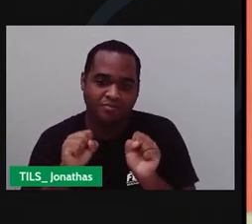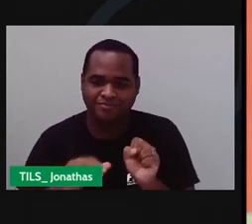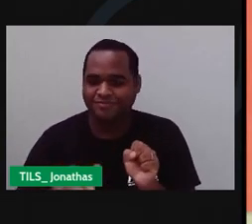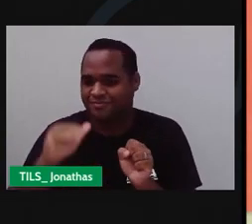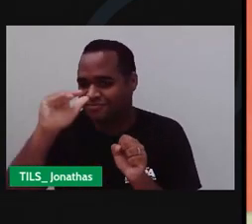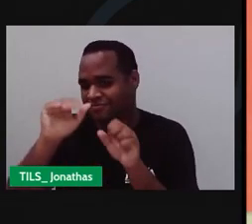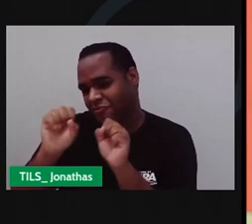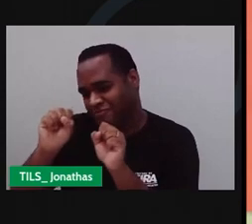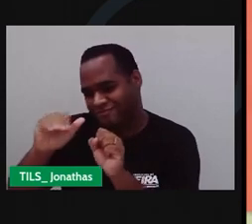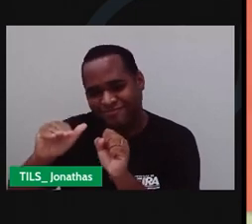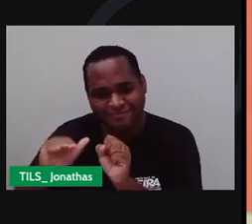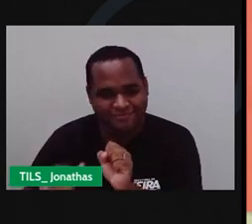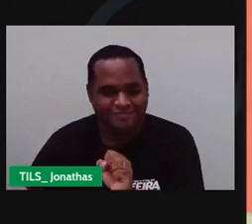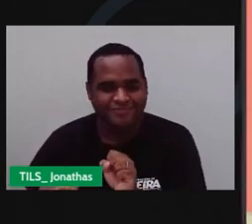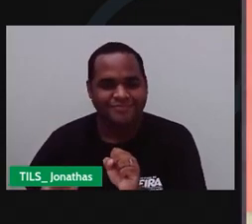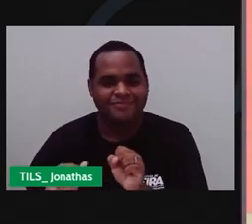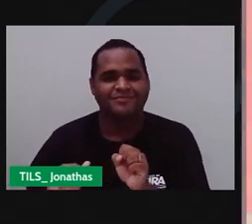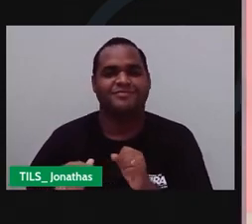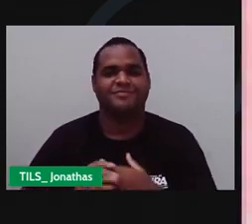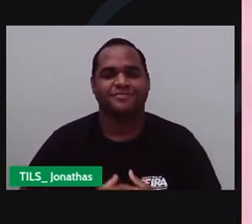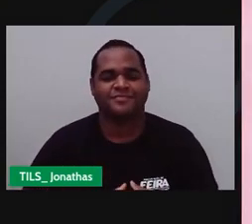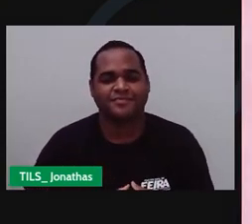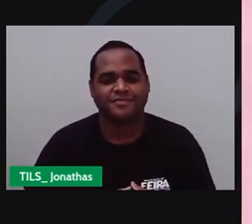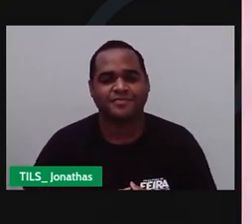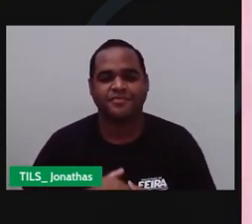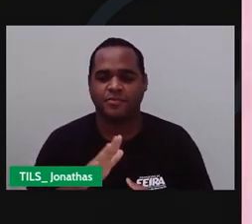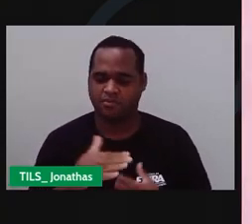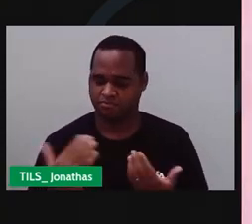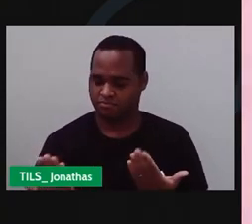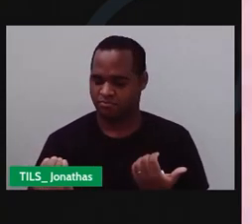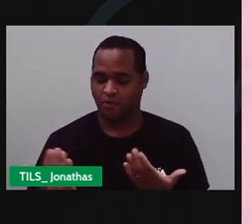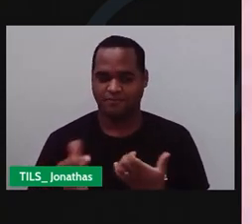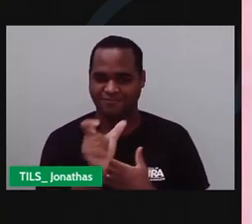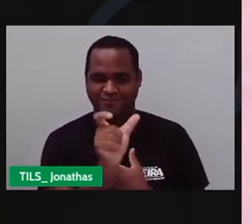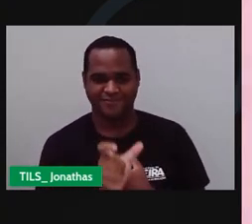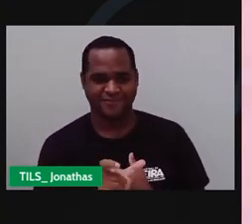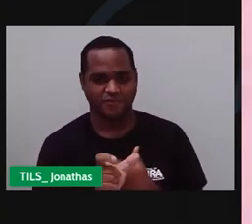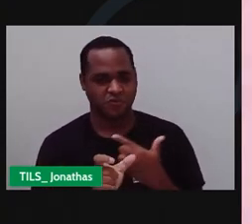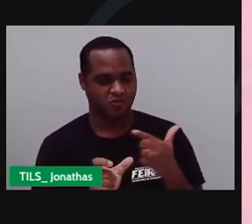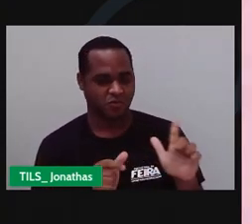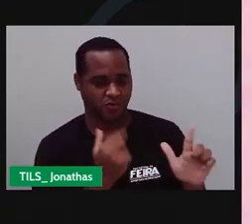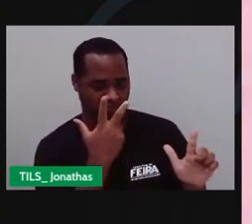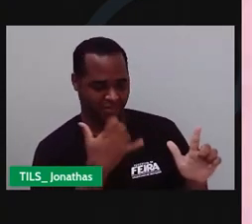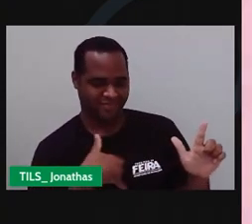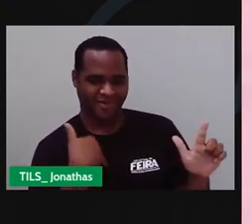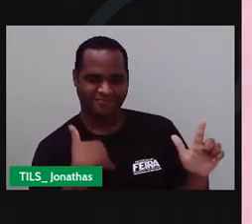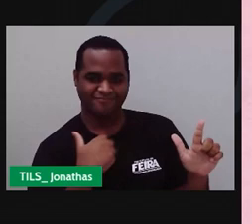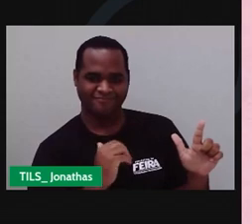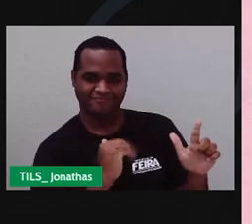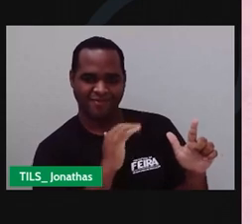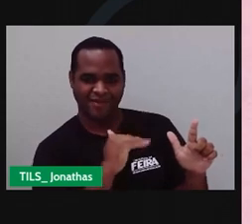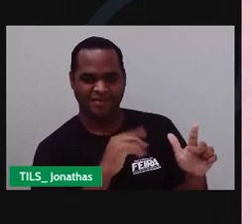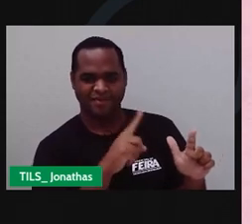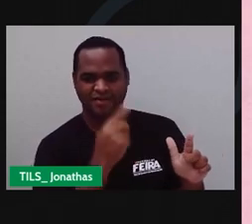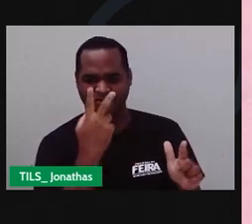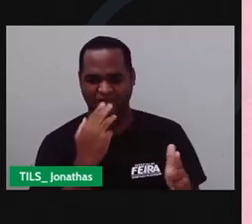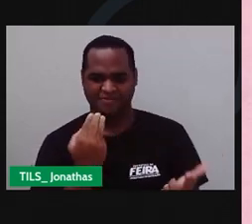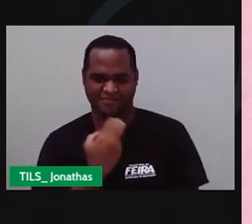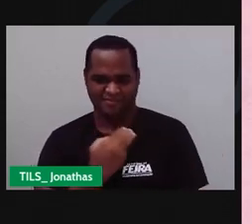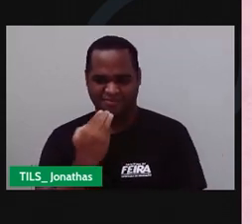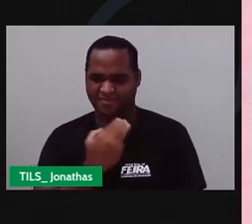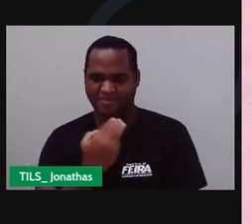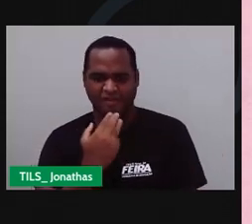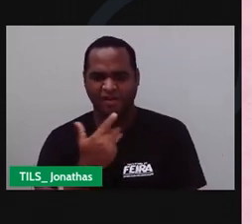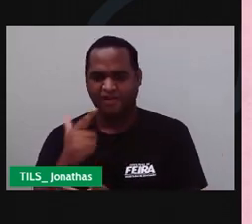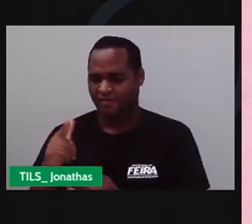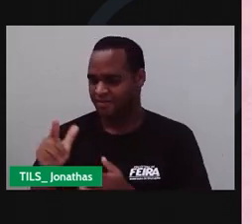Ou pequenina Um é bem jovem Outro de idade Nada é defeito